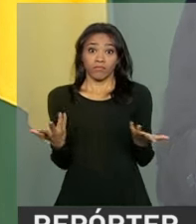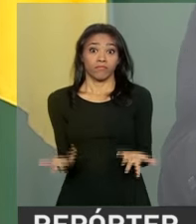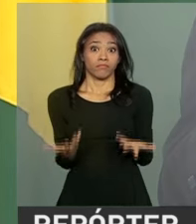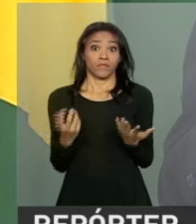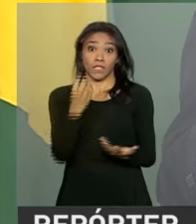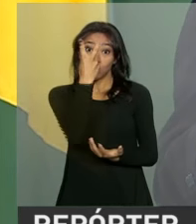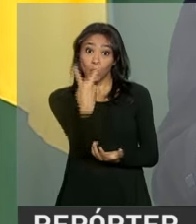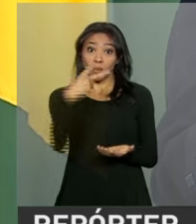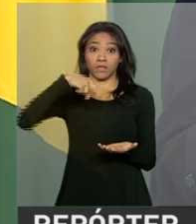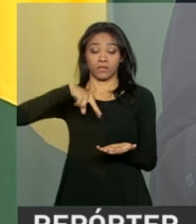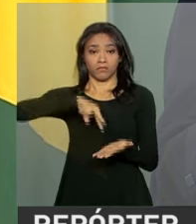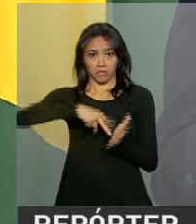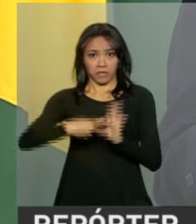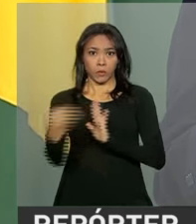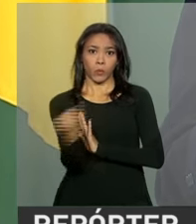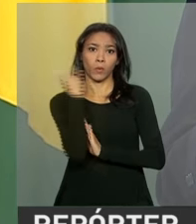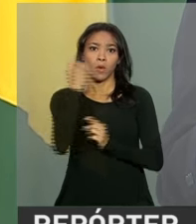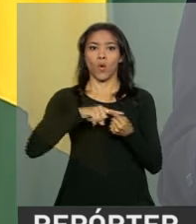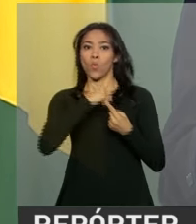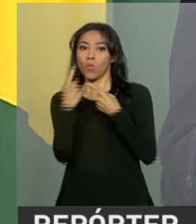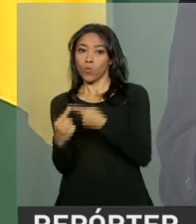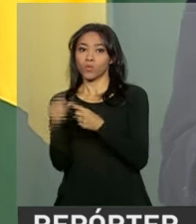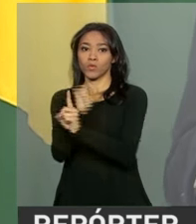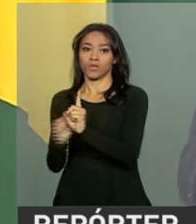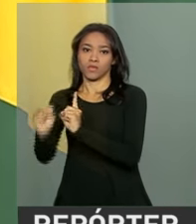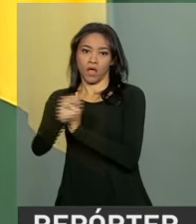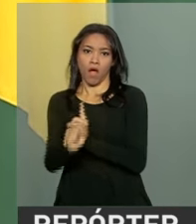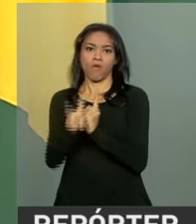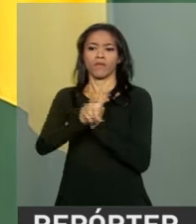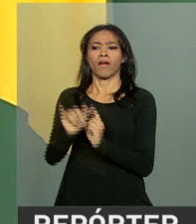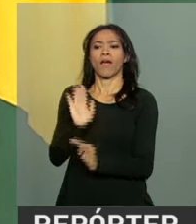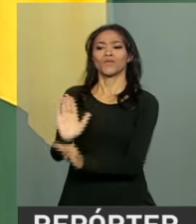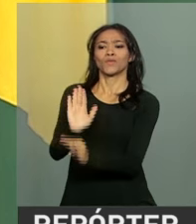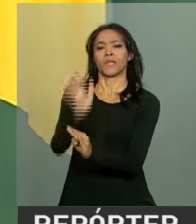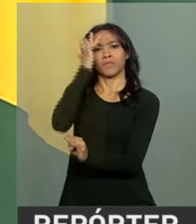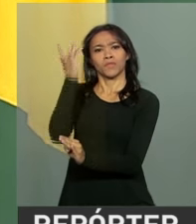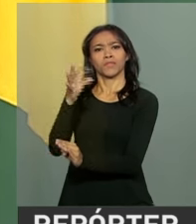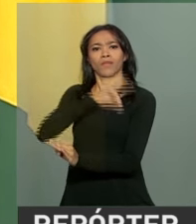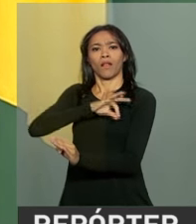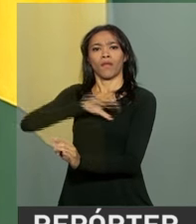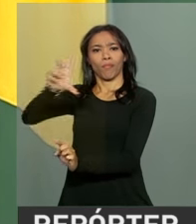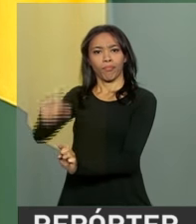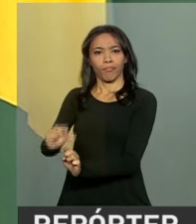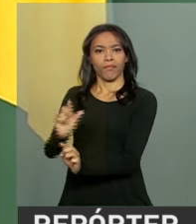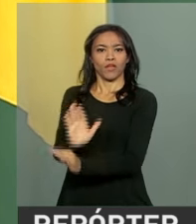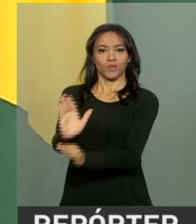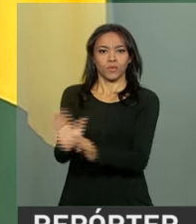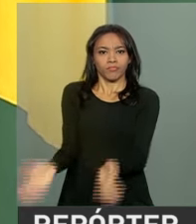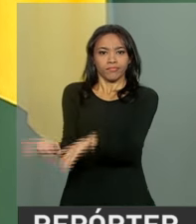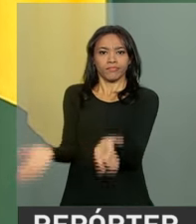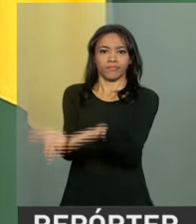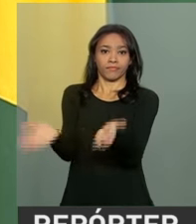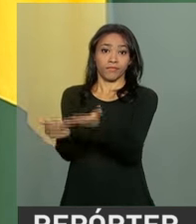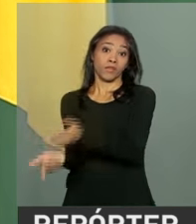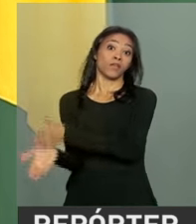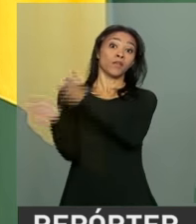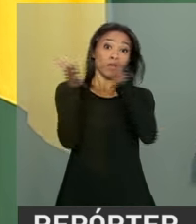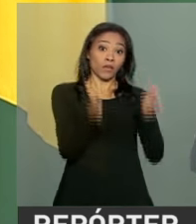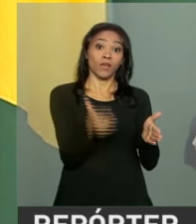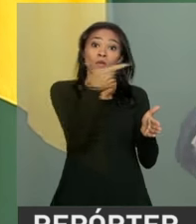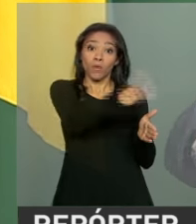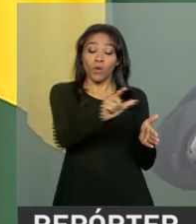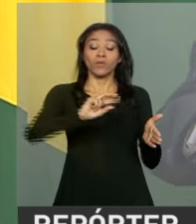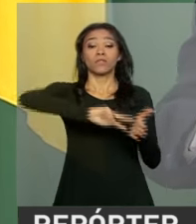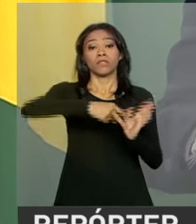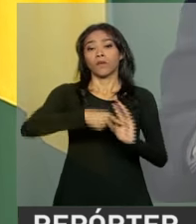dois significados. Um significado social, porque vai atender aqueles que ganham menos, não é verdade? Tem um significado social e outro